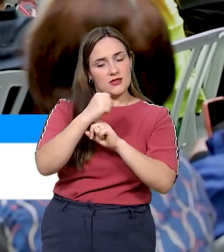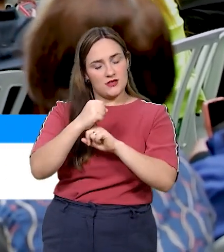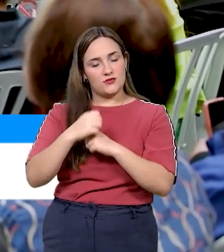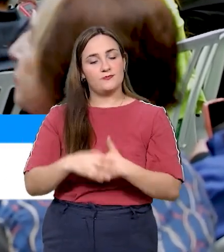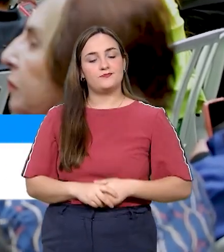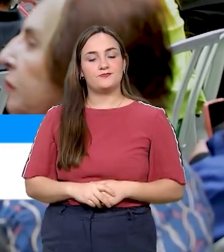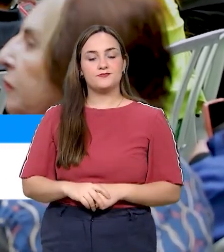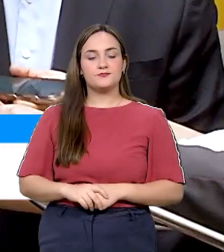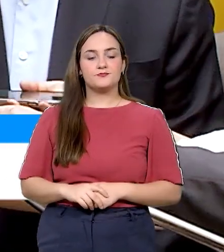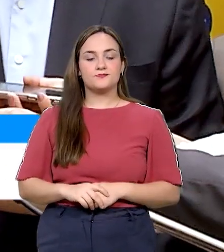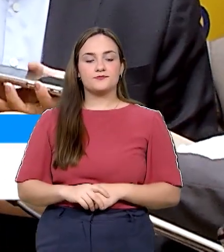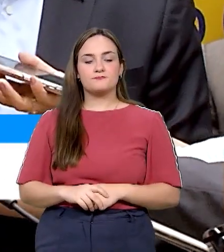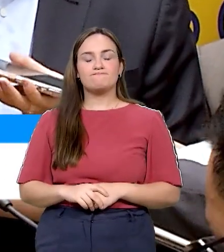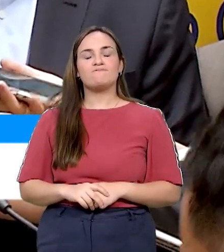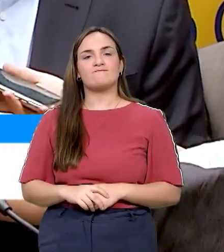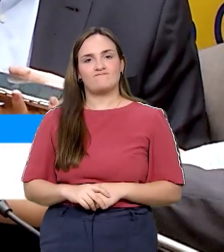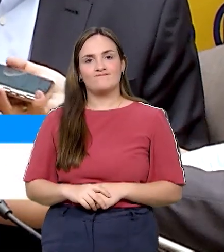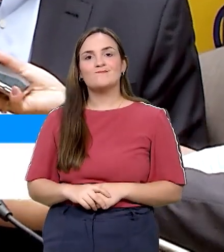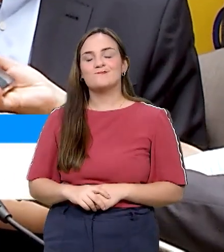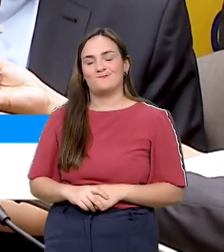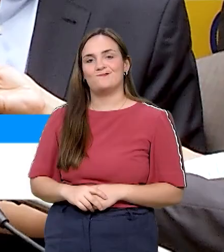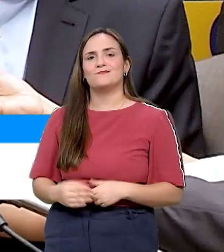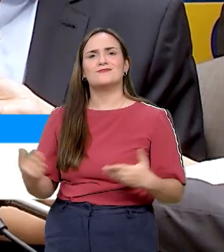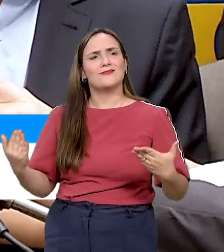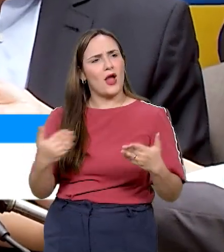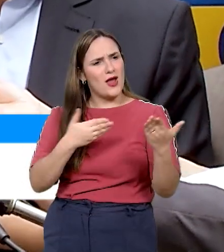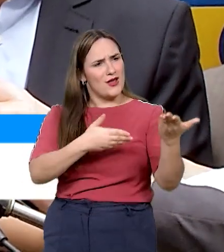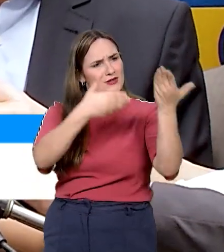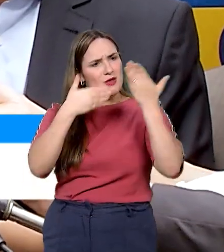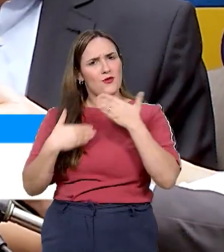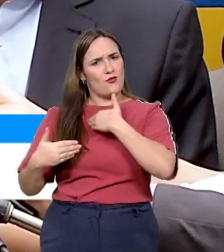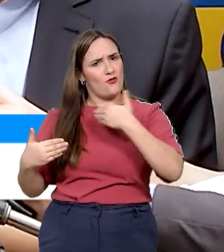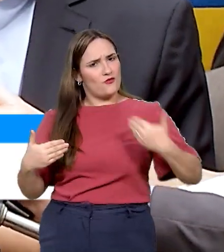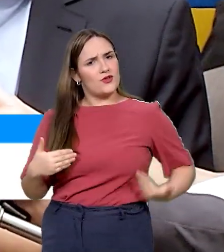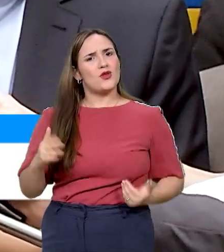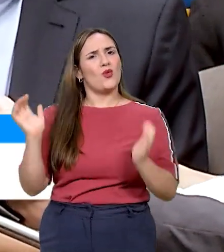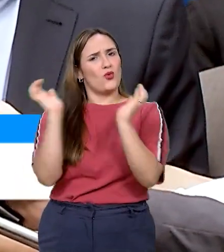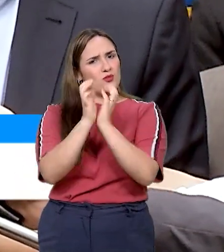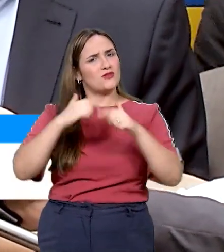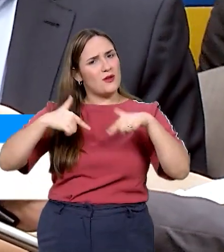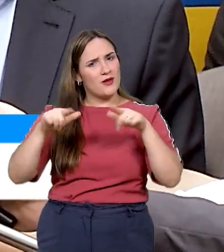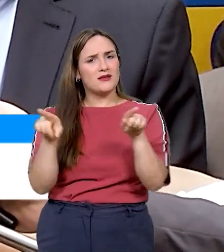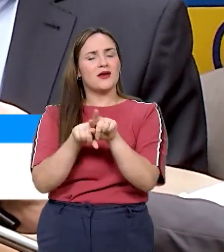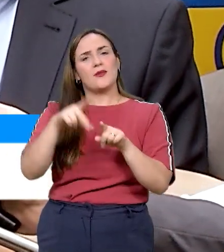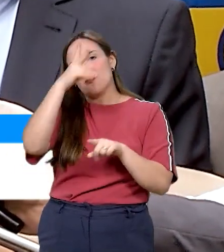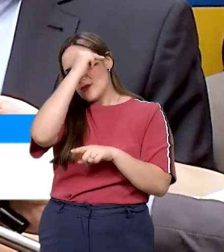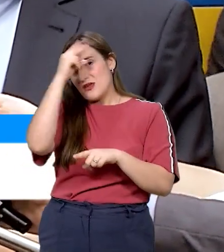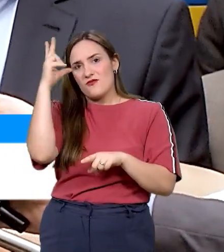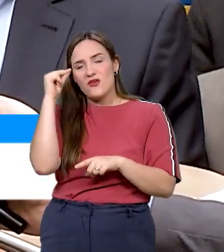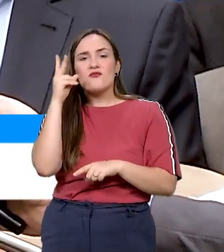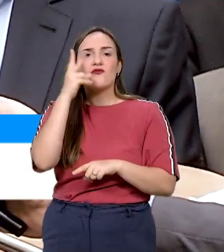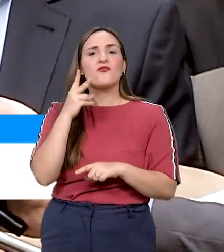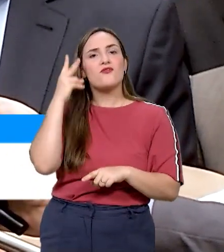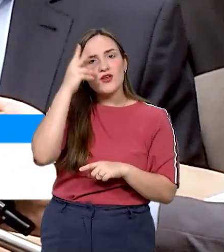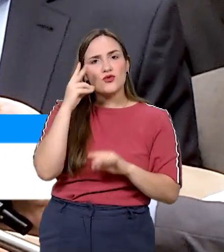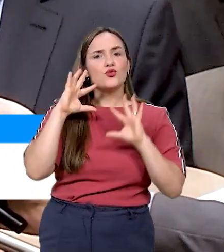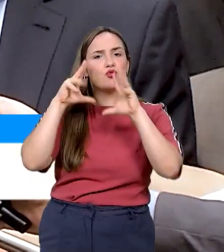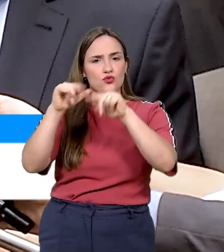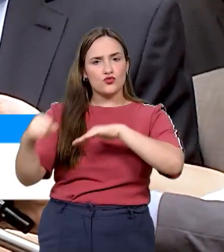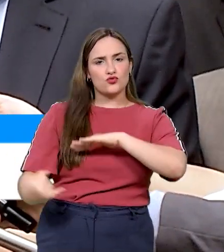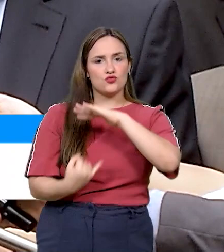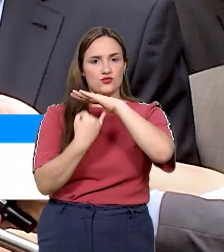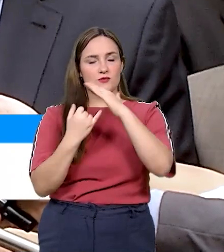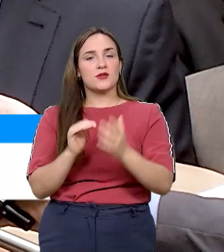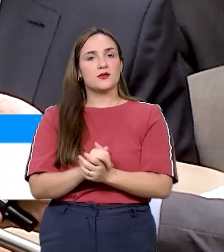da população. A gente recebe aqui o governador, a sua equipe, recebe os prefeitos, vereadores,